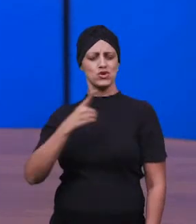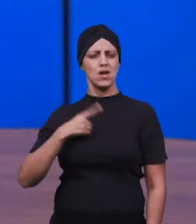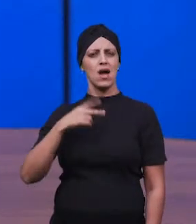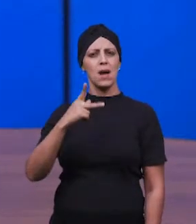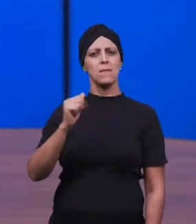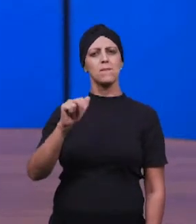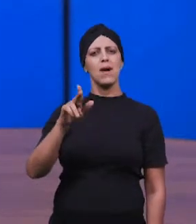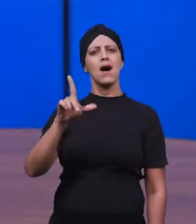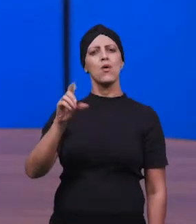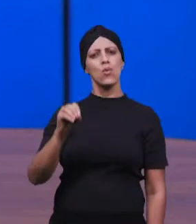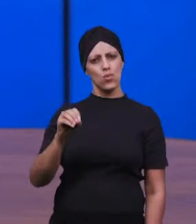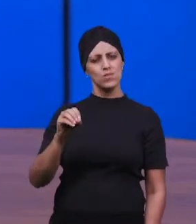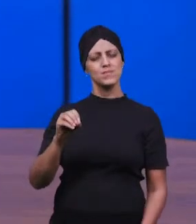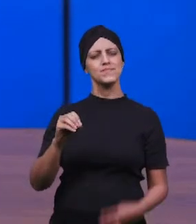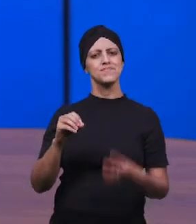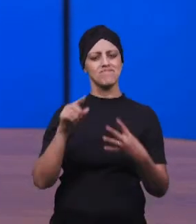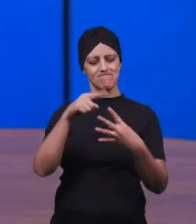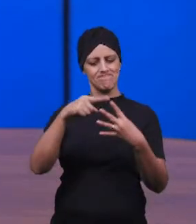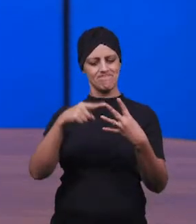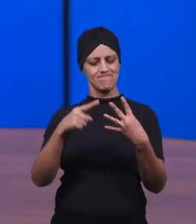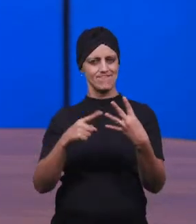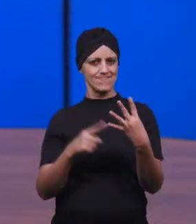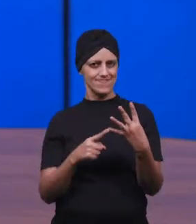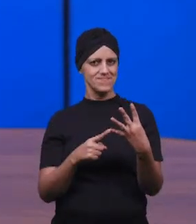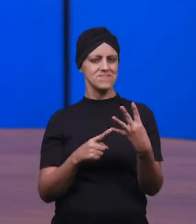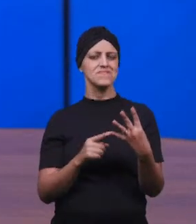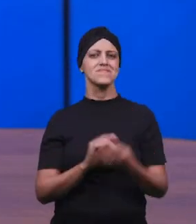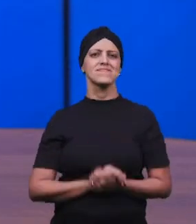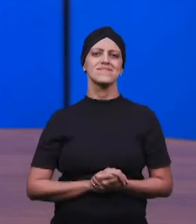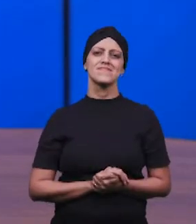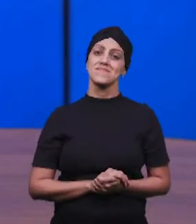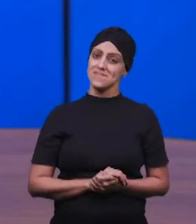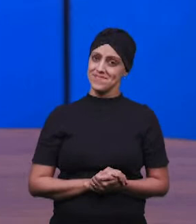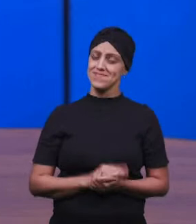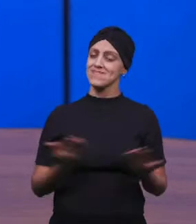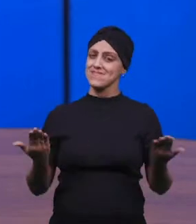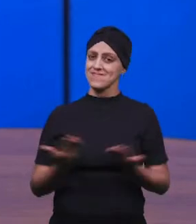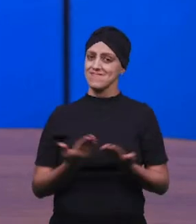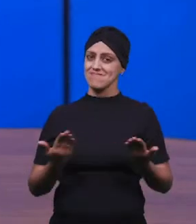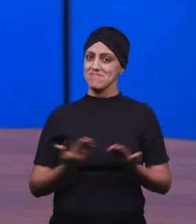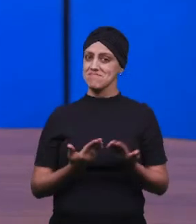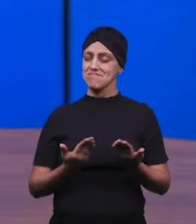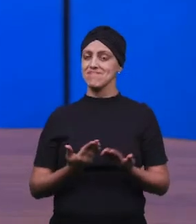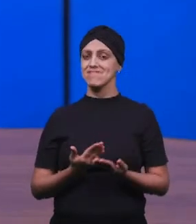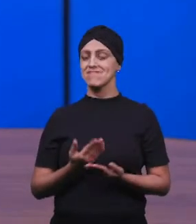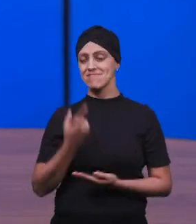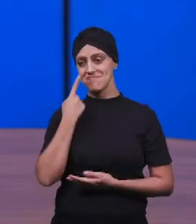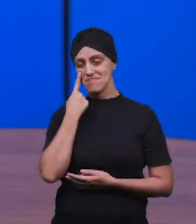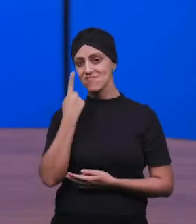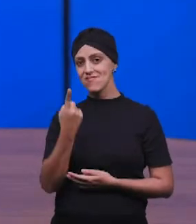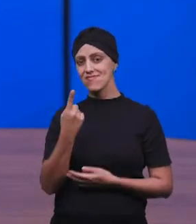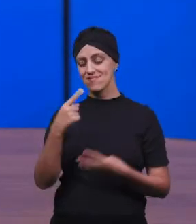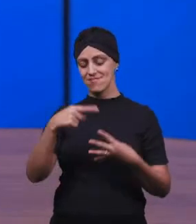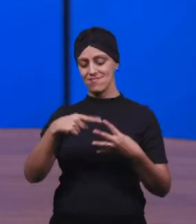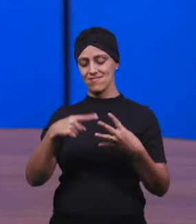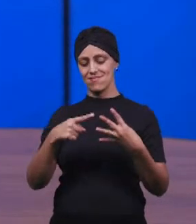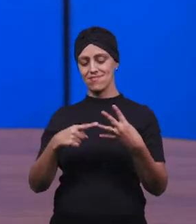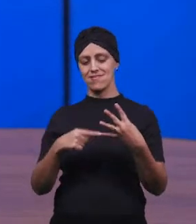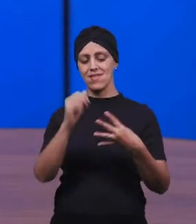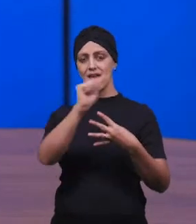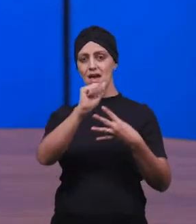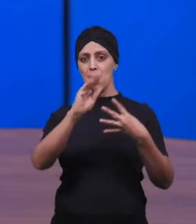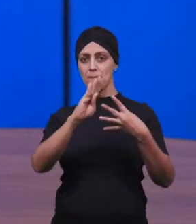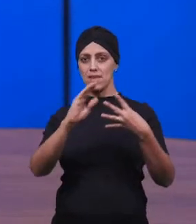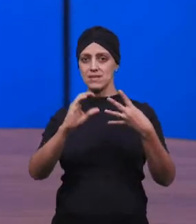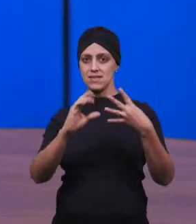pelo diácono Paulo Márcio, da nossa igreja em Barra Mansa, e ele é diácono da igreja. Vamos então às 4 respostas, letra